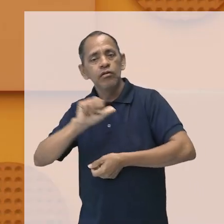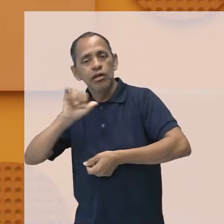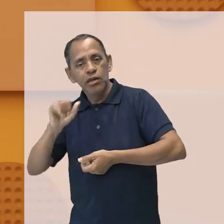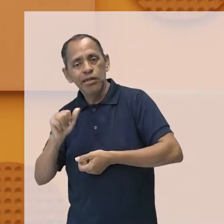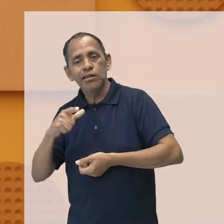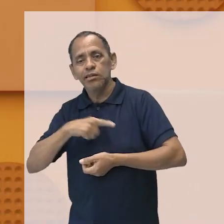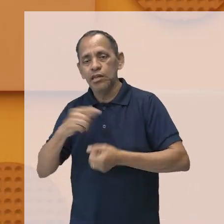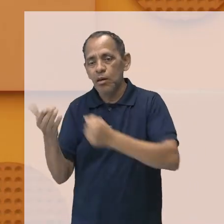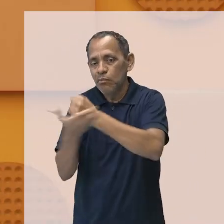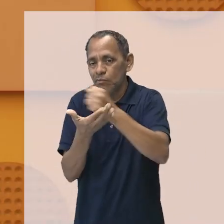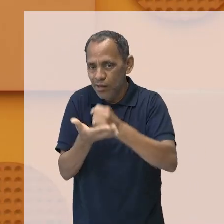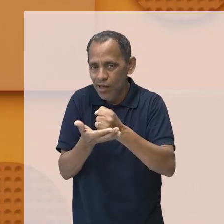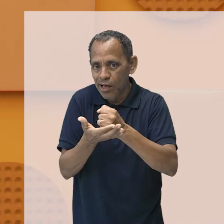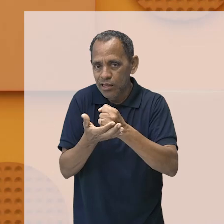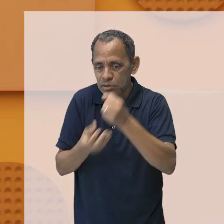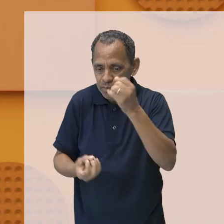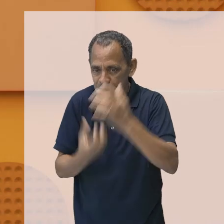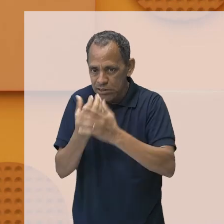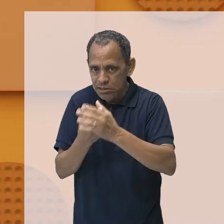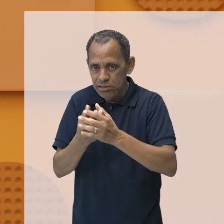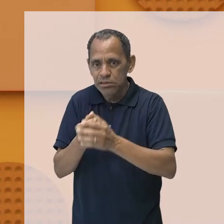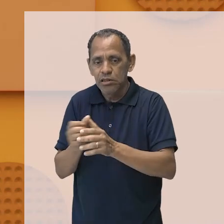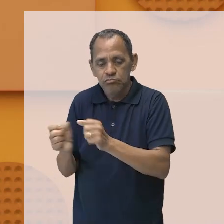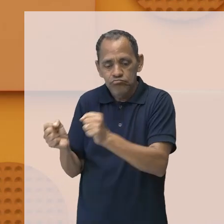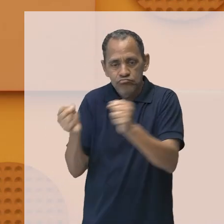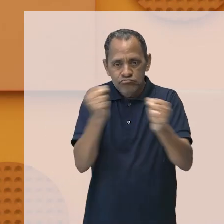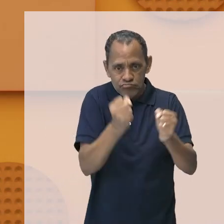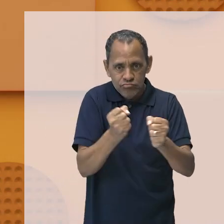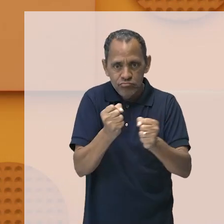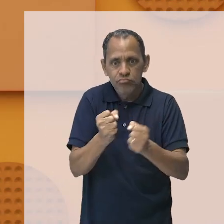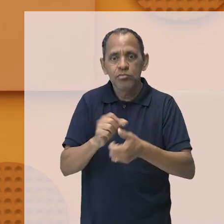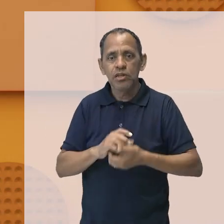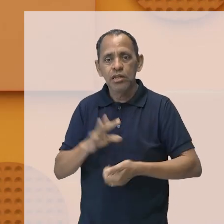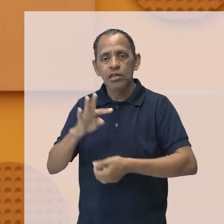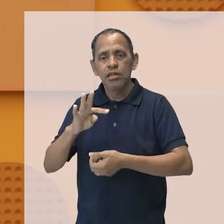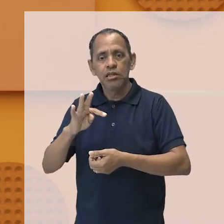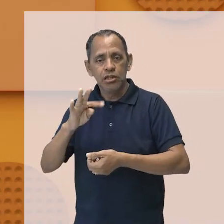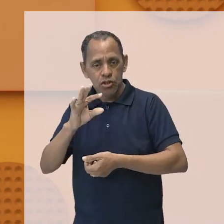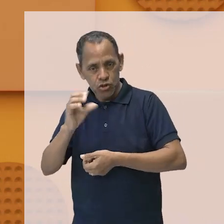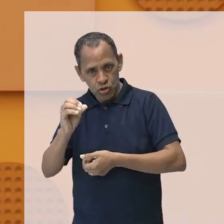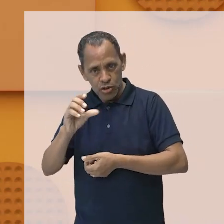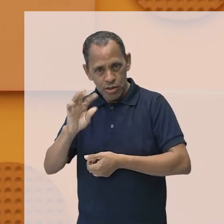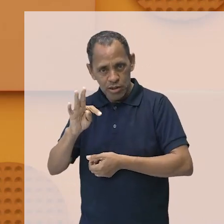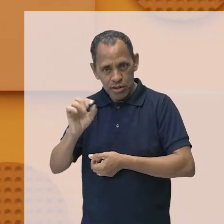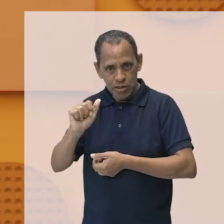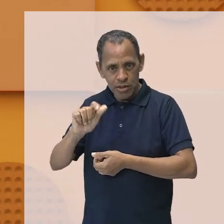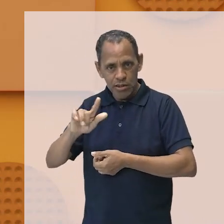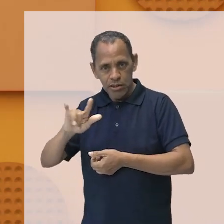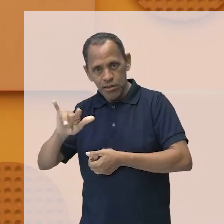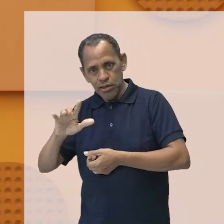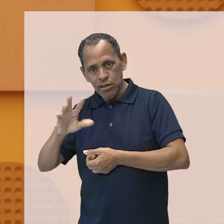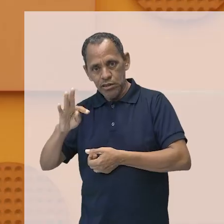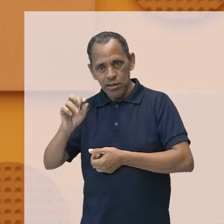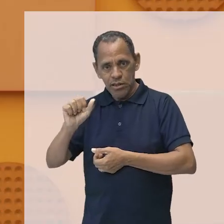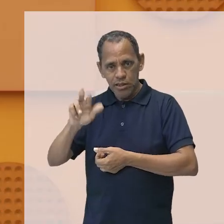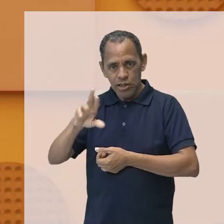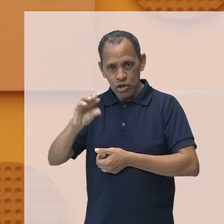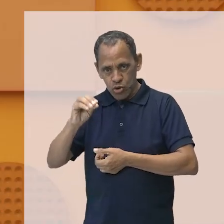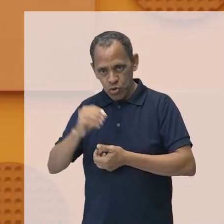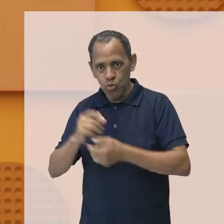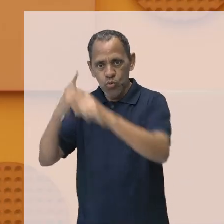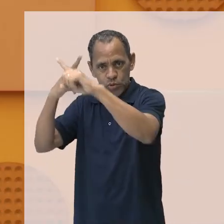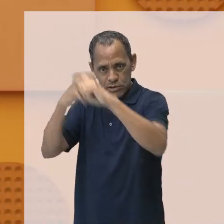a formação de um regime totalitário que vai ser justamente o nazismo, certo? E esse sistema totalitário, juntamente